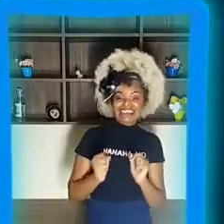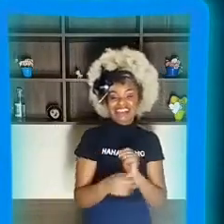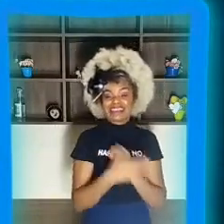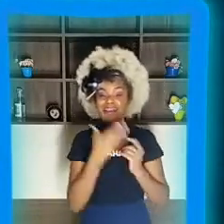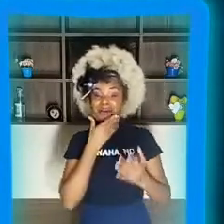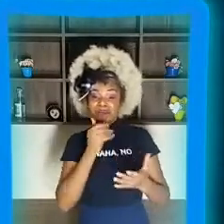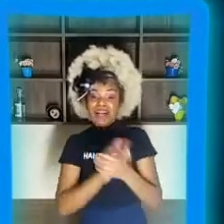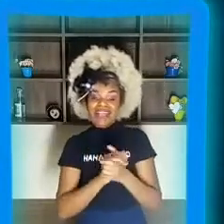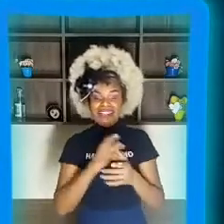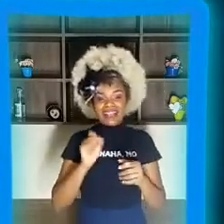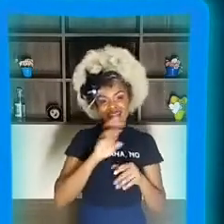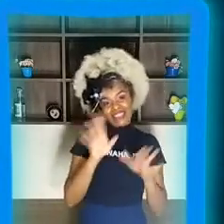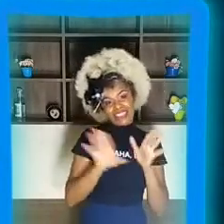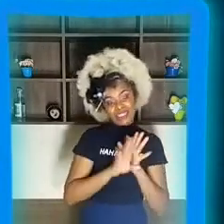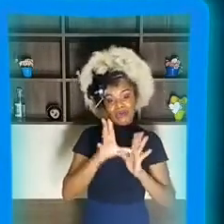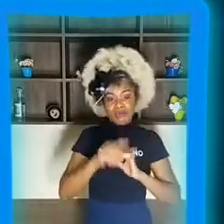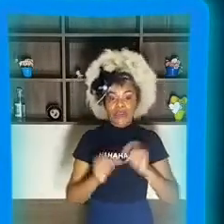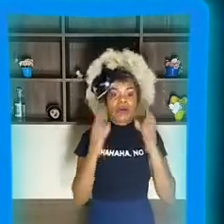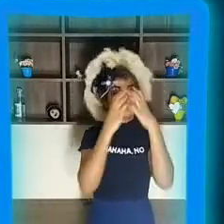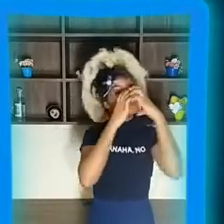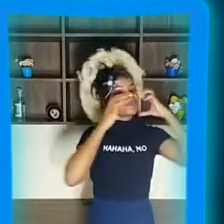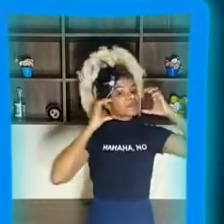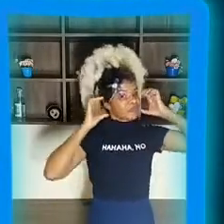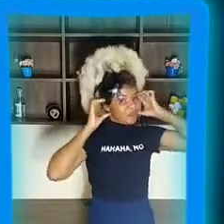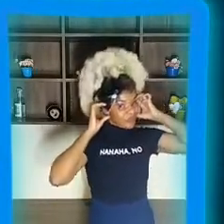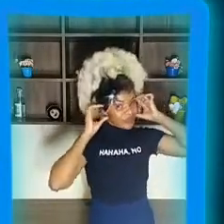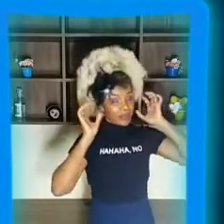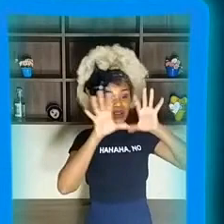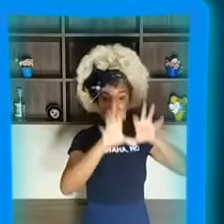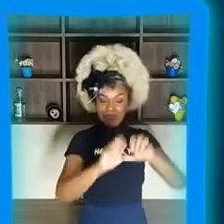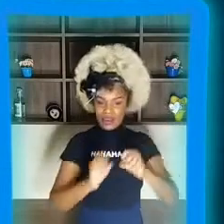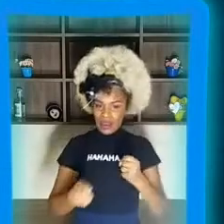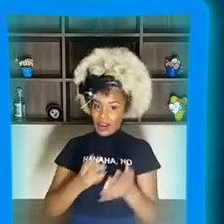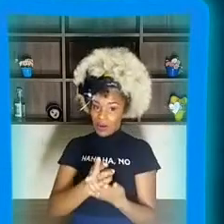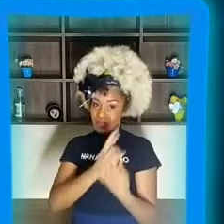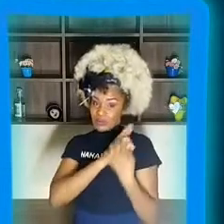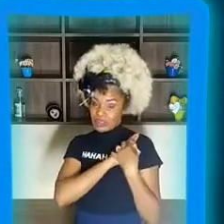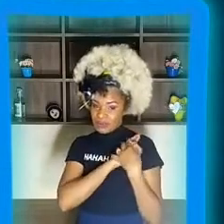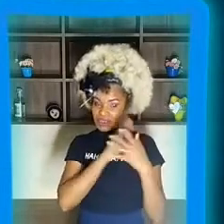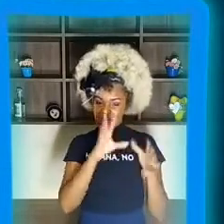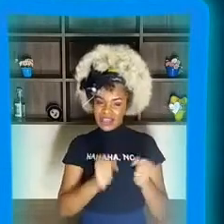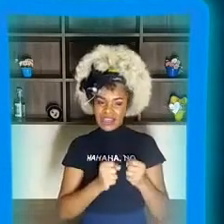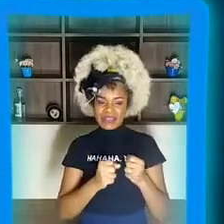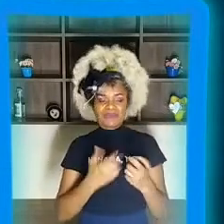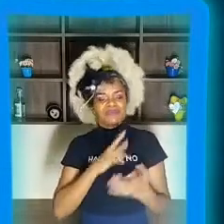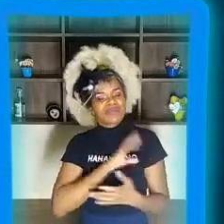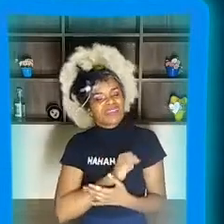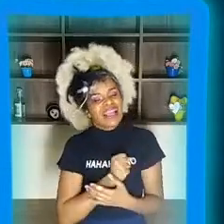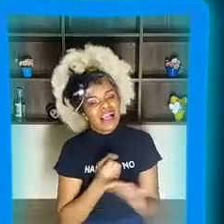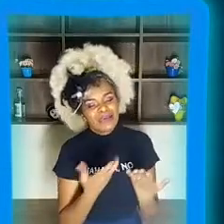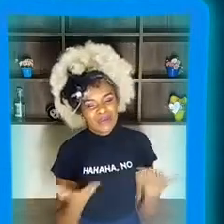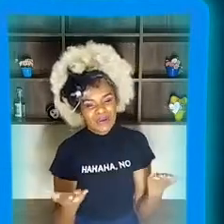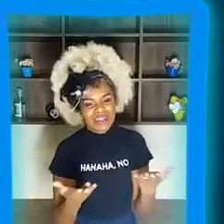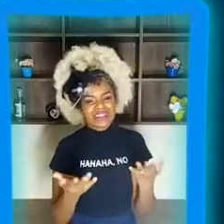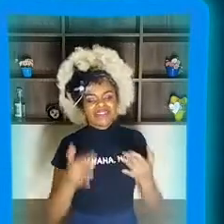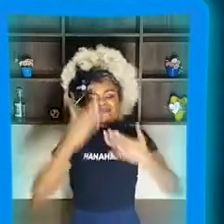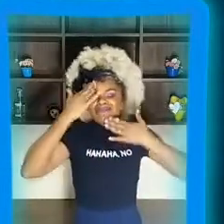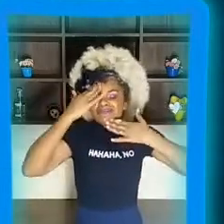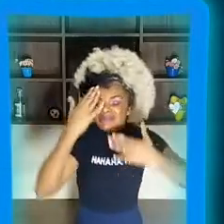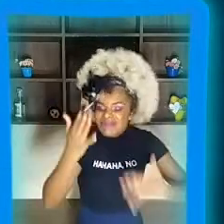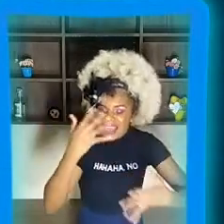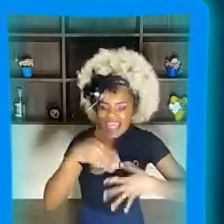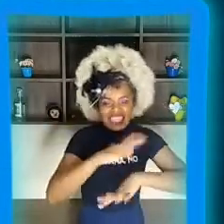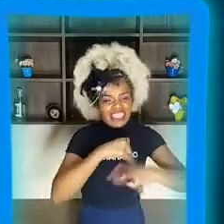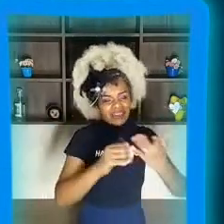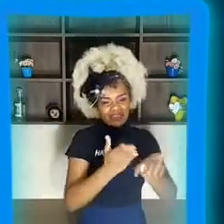Chegou. Aqui. Devidamente mascarado. Olha a responsabilidade. Viu? Meus amores, muita gratidão a todos